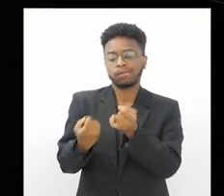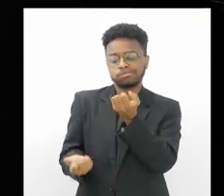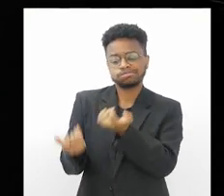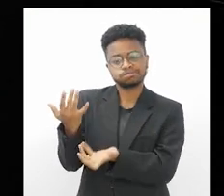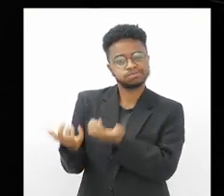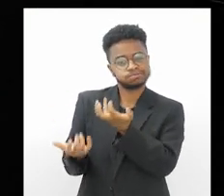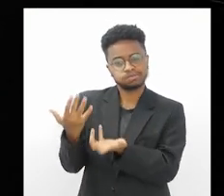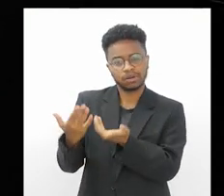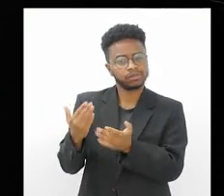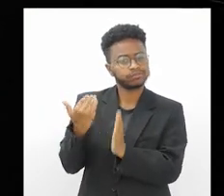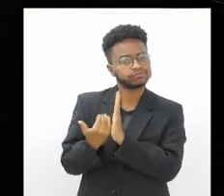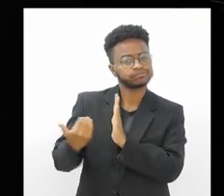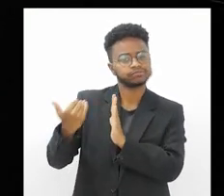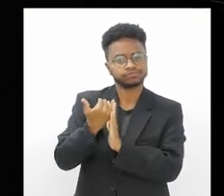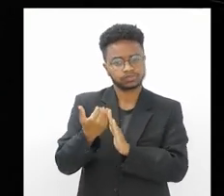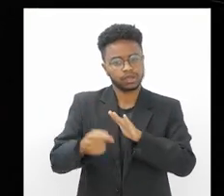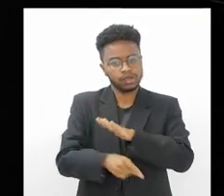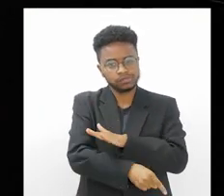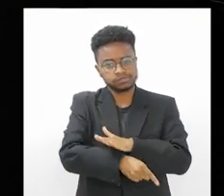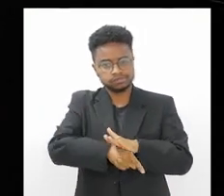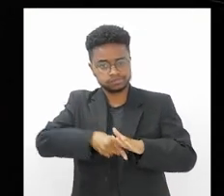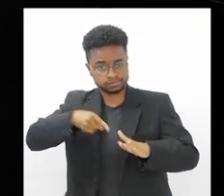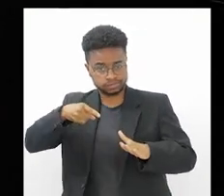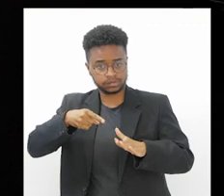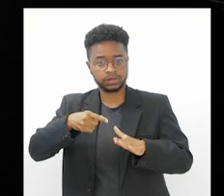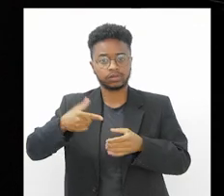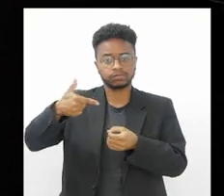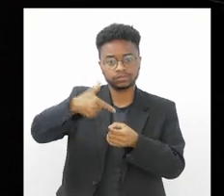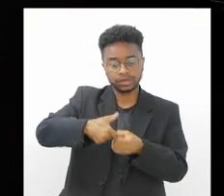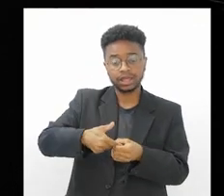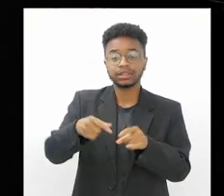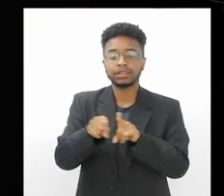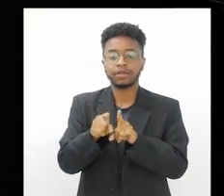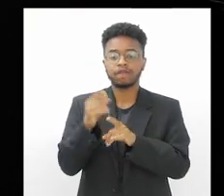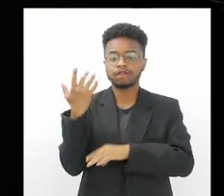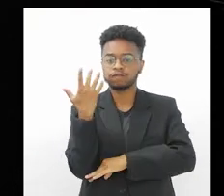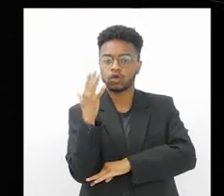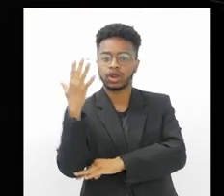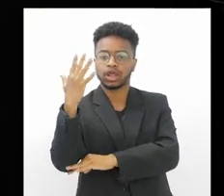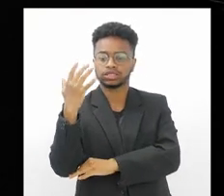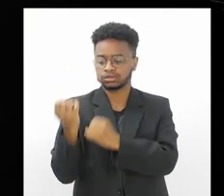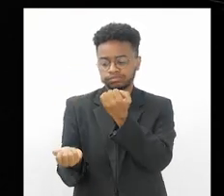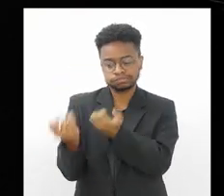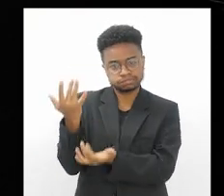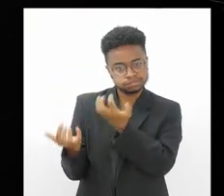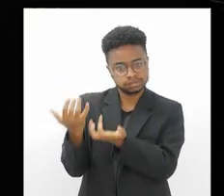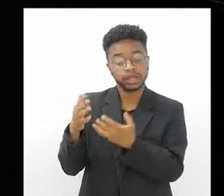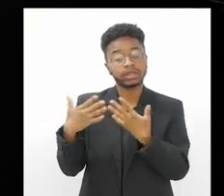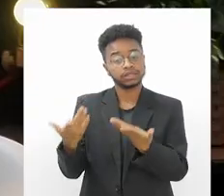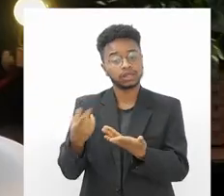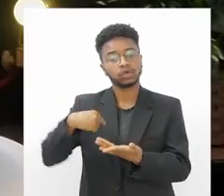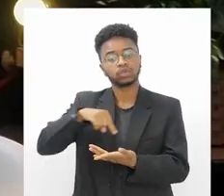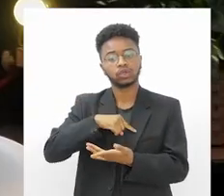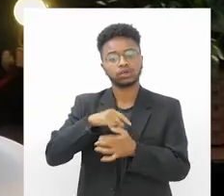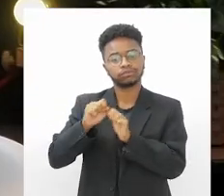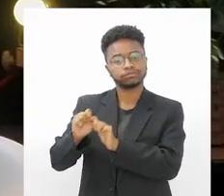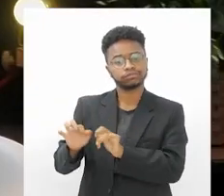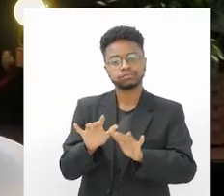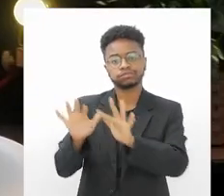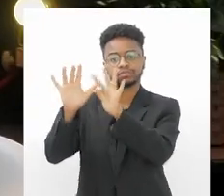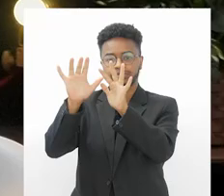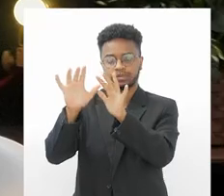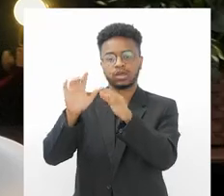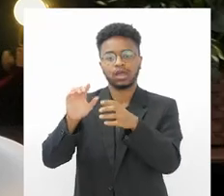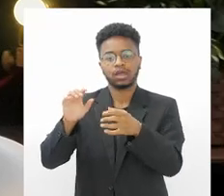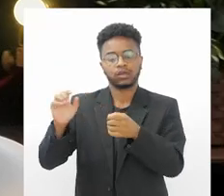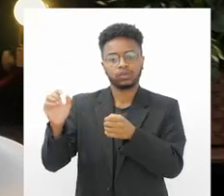mais combustíveis fósseis e também queimando as florestas, então a gente está emitindo gases do efeito estufa para a